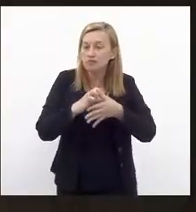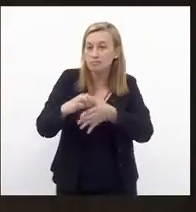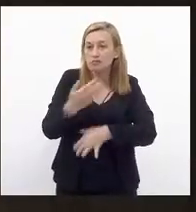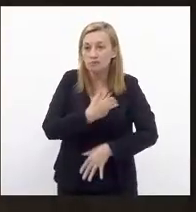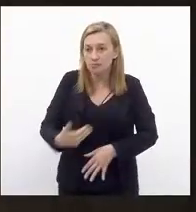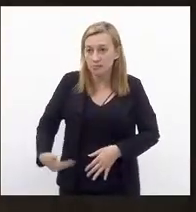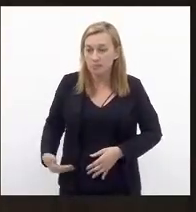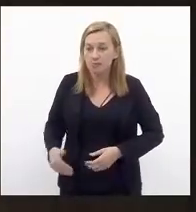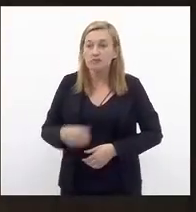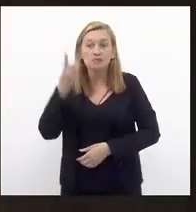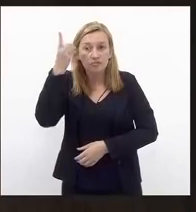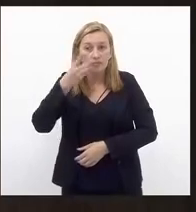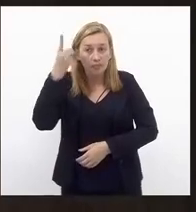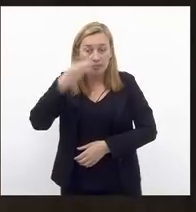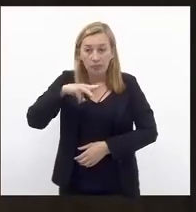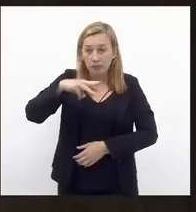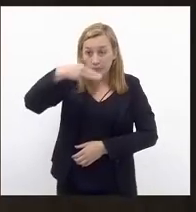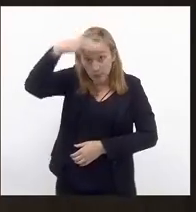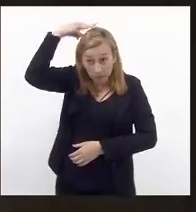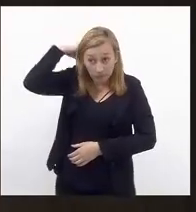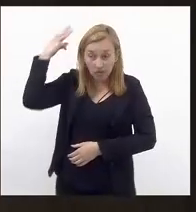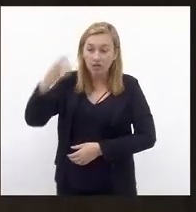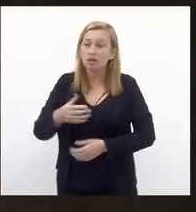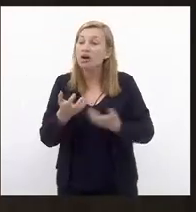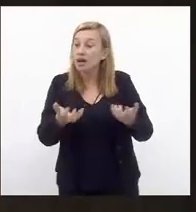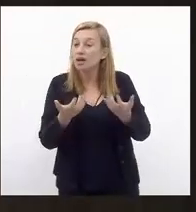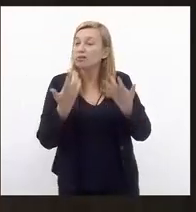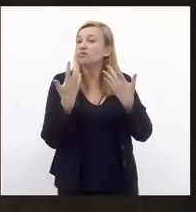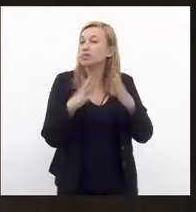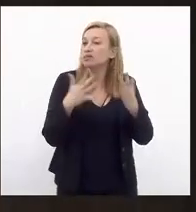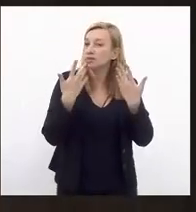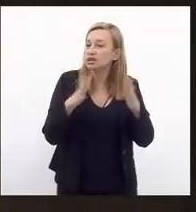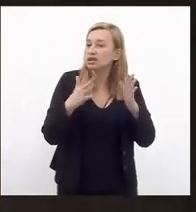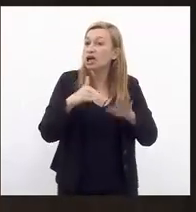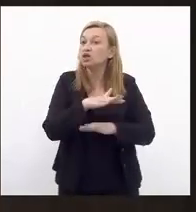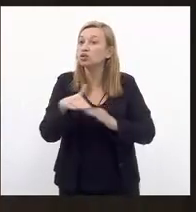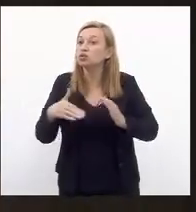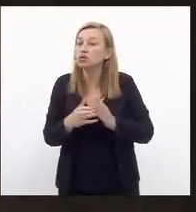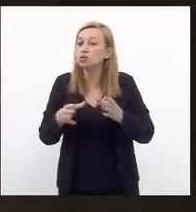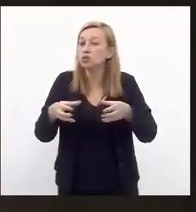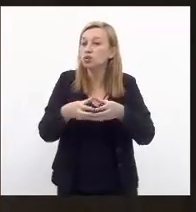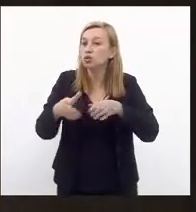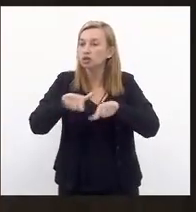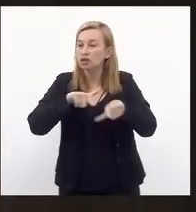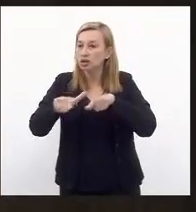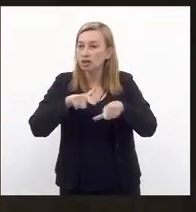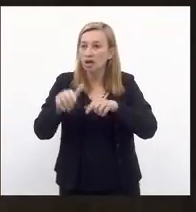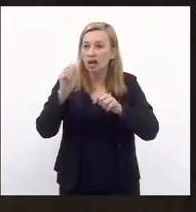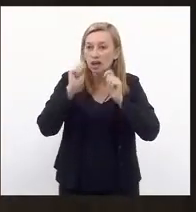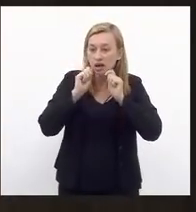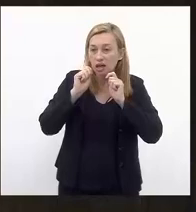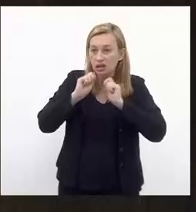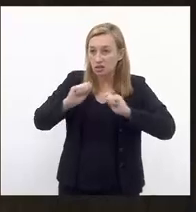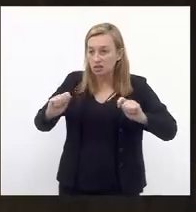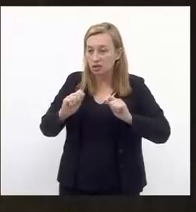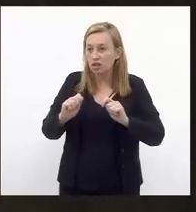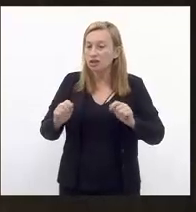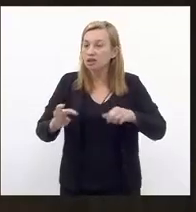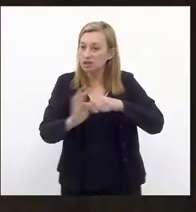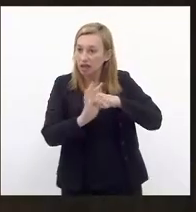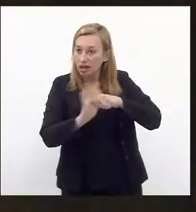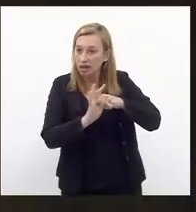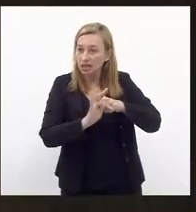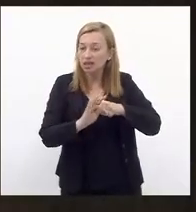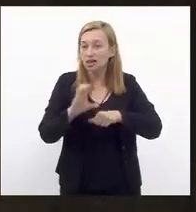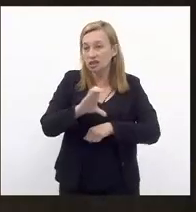líder do governo Deputado Márcio Pacheco quero parabenizar toda a equipe das assessorias técnicas da liderança do Governo